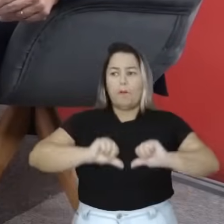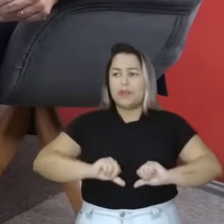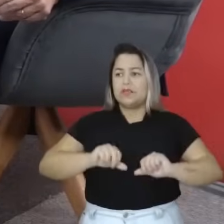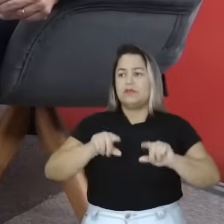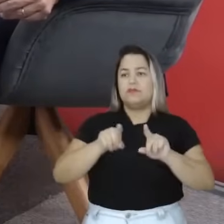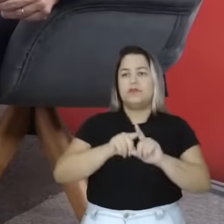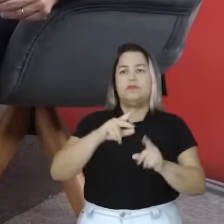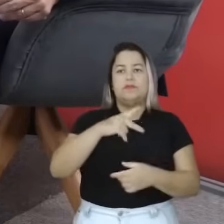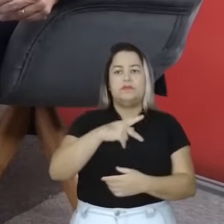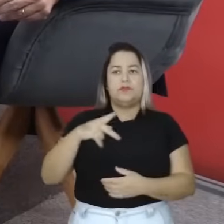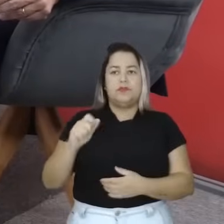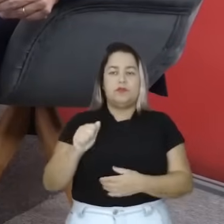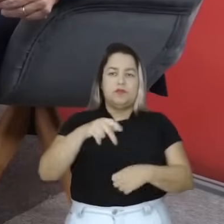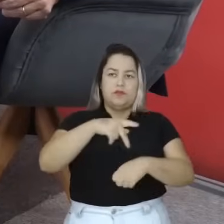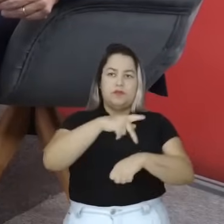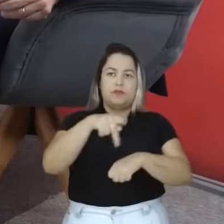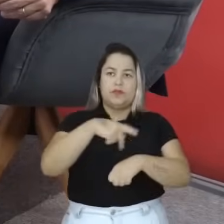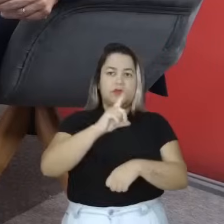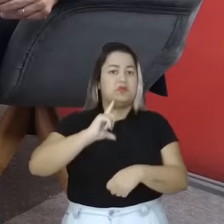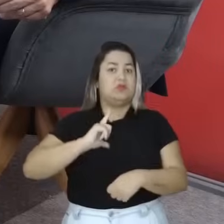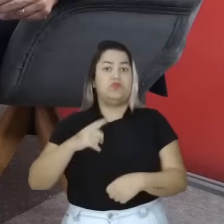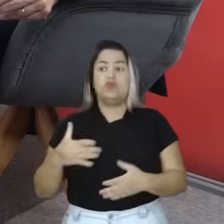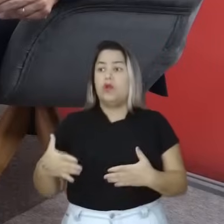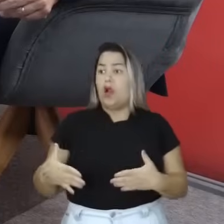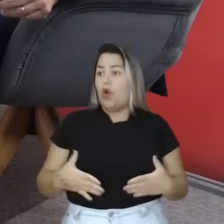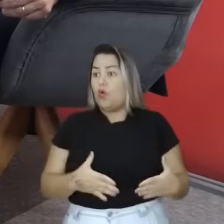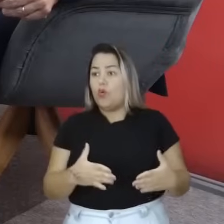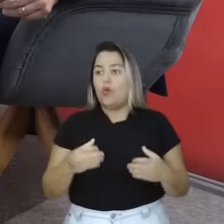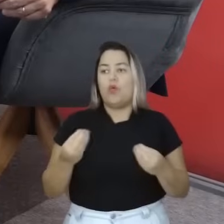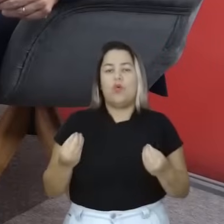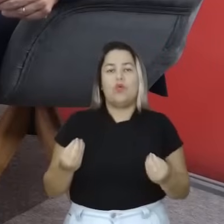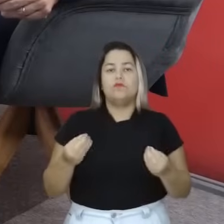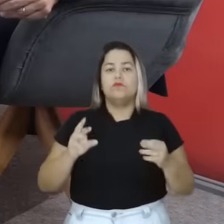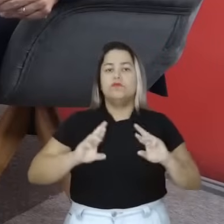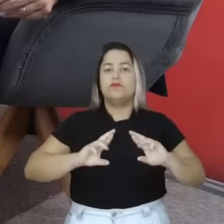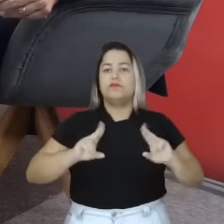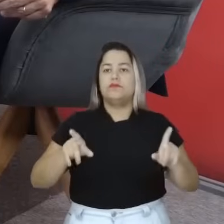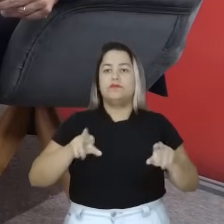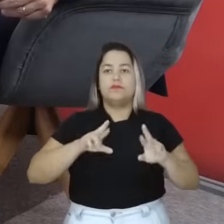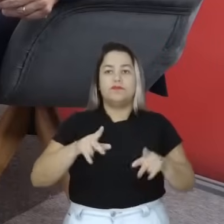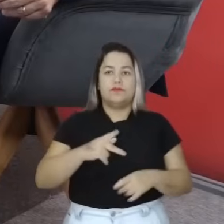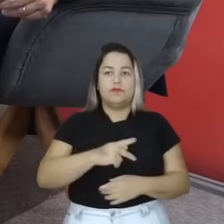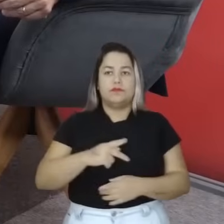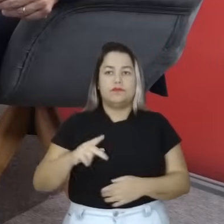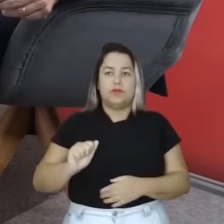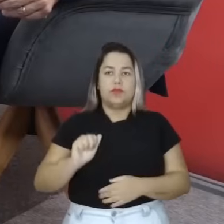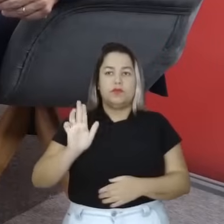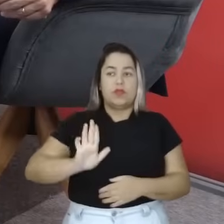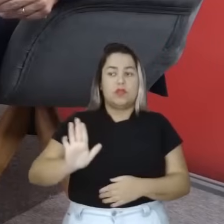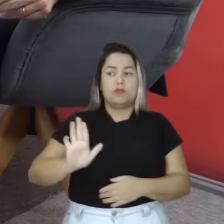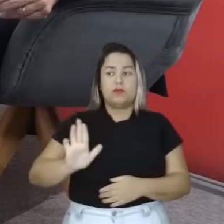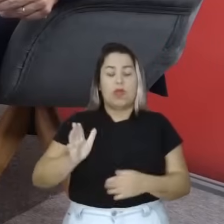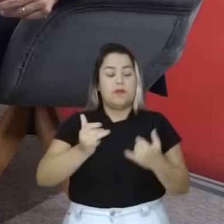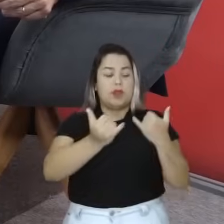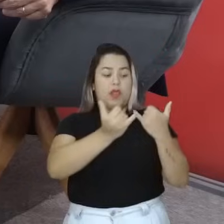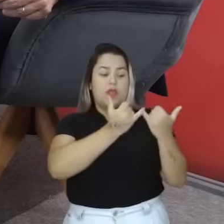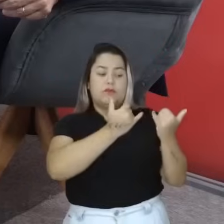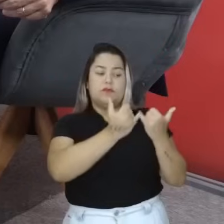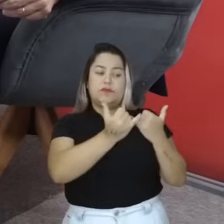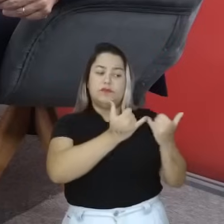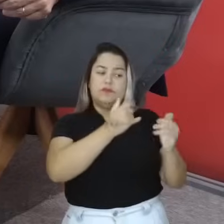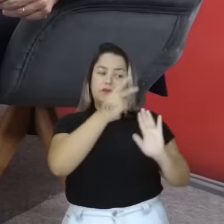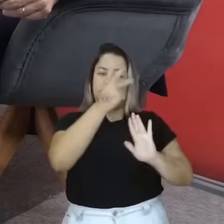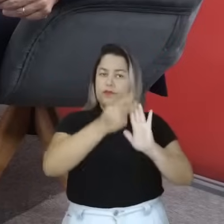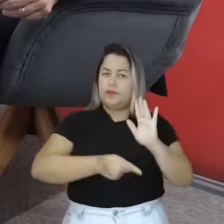no PPA um país sem rumo. Quais diferenças com o PPA do Lula, se é que dá para comparar um projeto